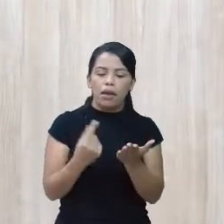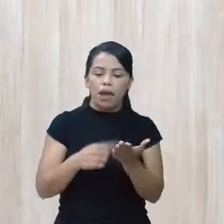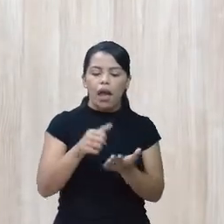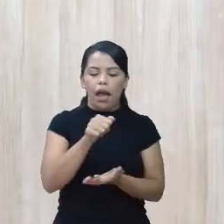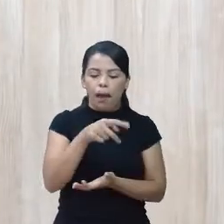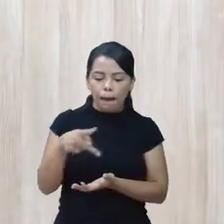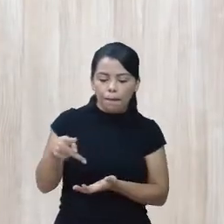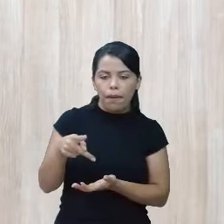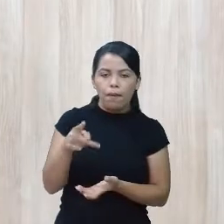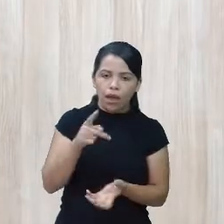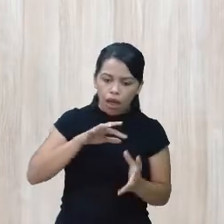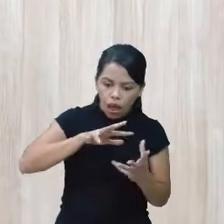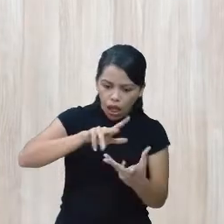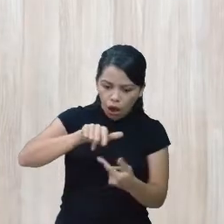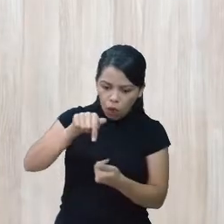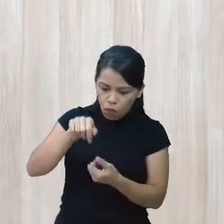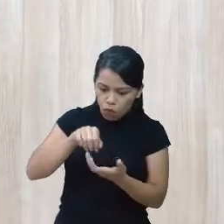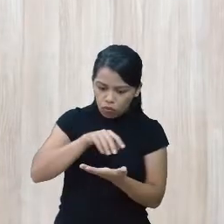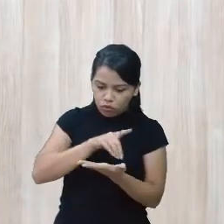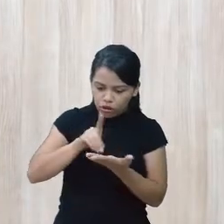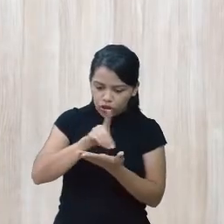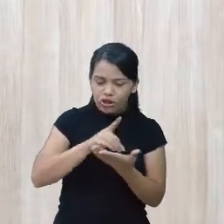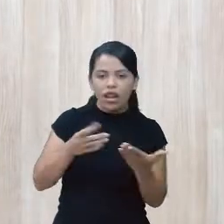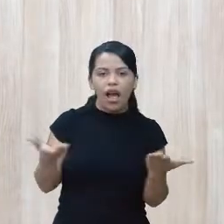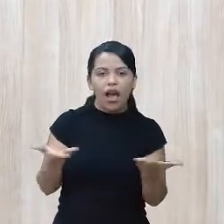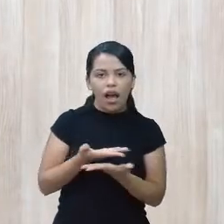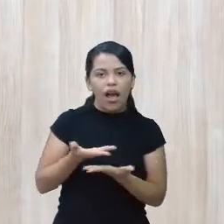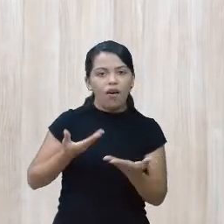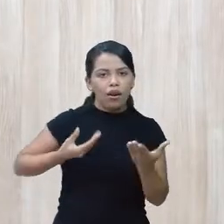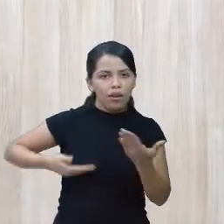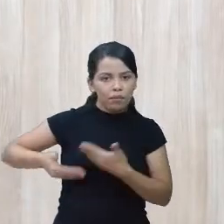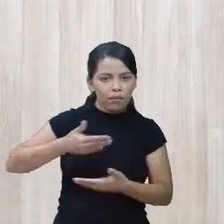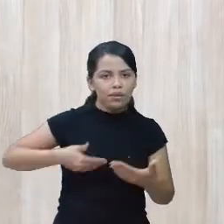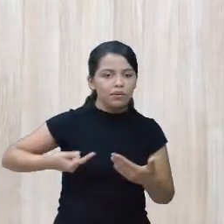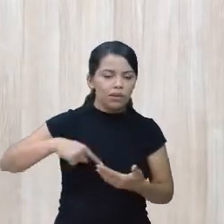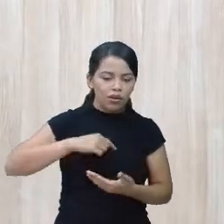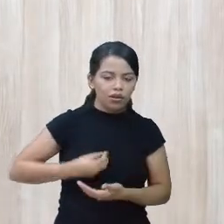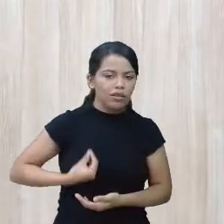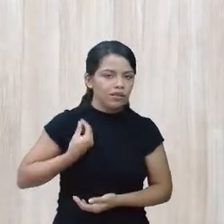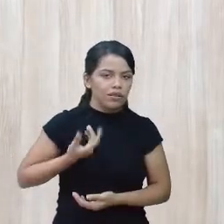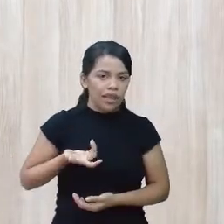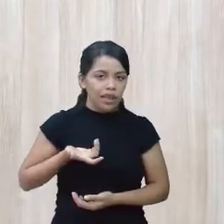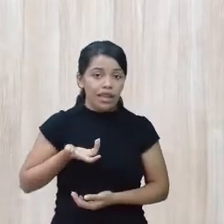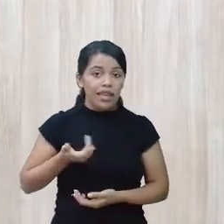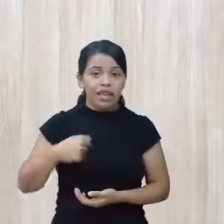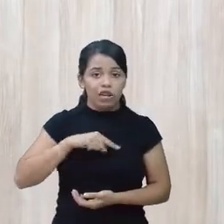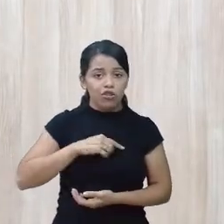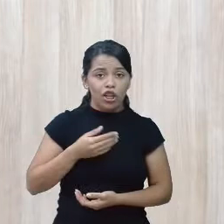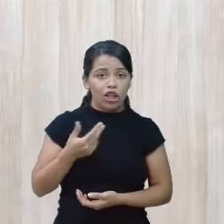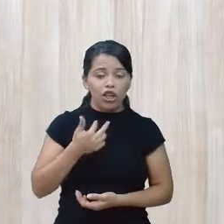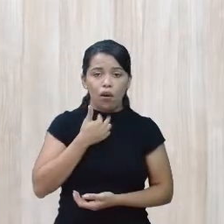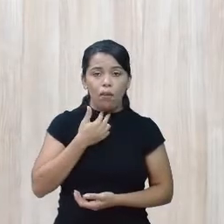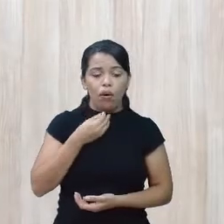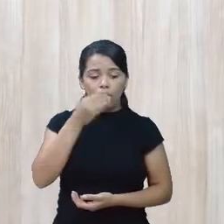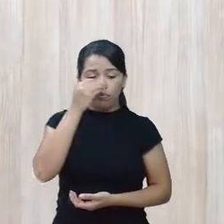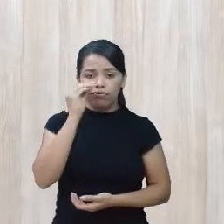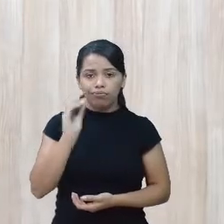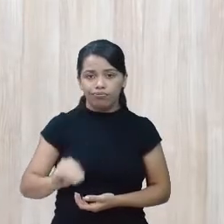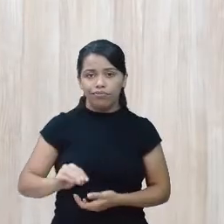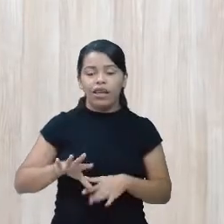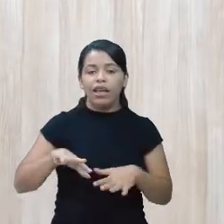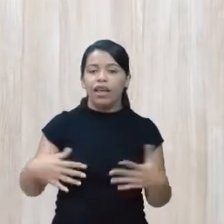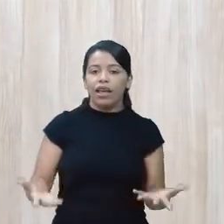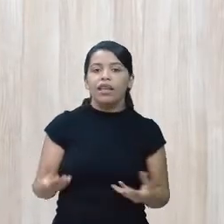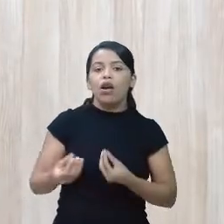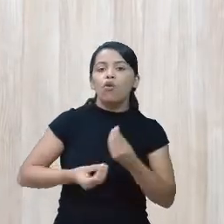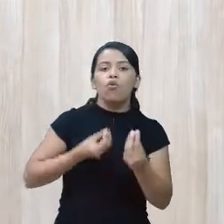aplicativos. É um mundo digital que faz parte da nossa vida e que a gente não pode ignorar. Como é que é esses ambientes sonoros